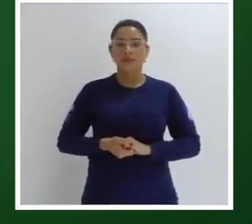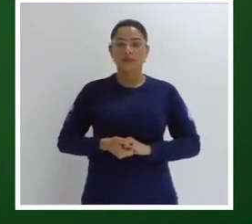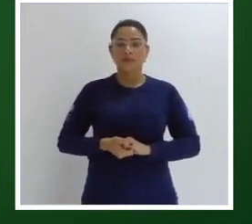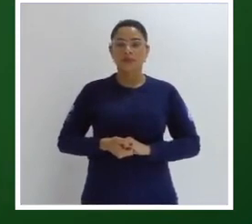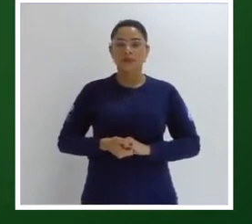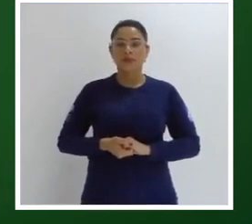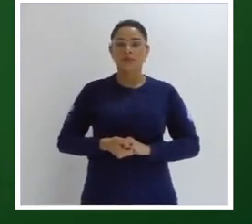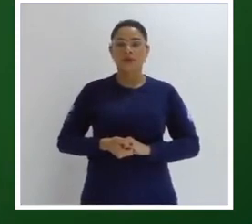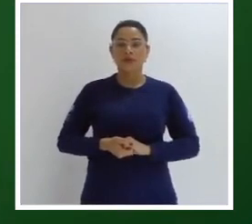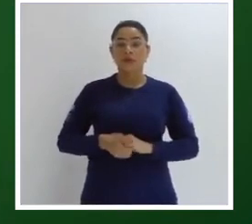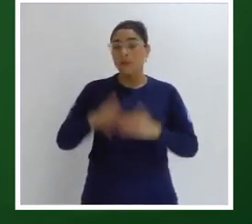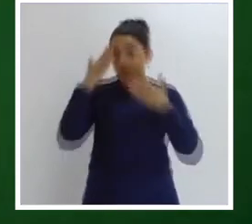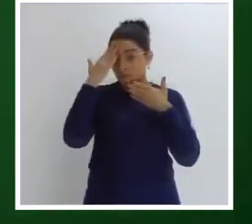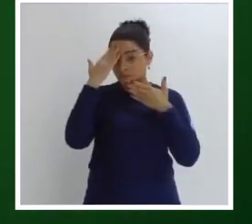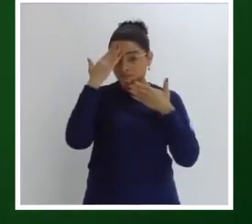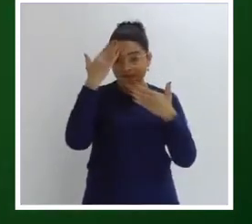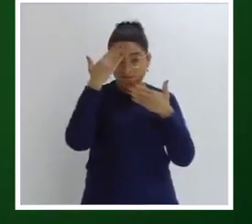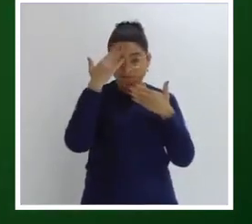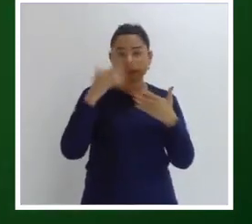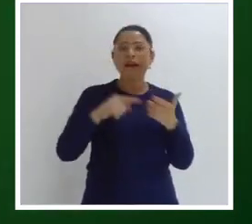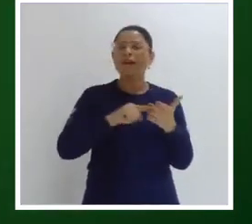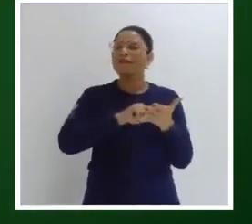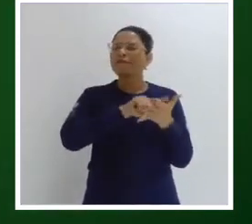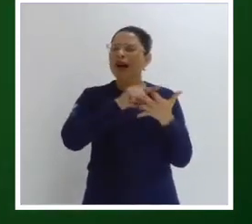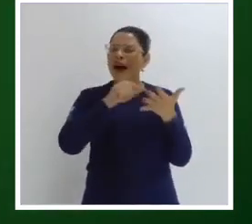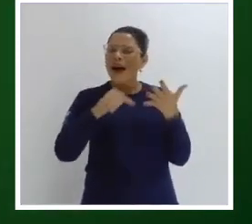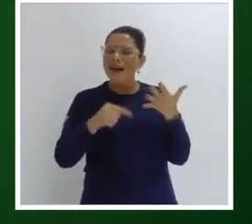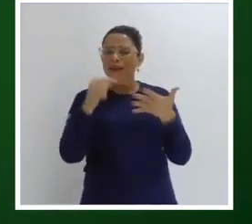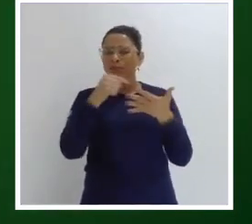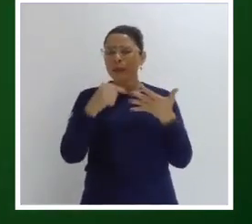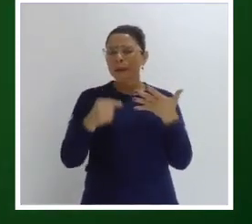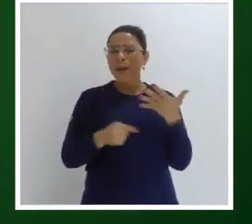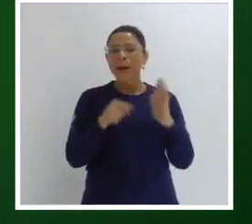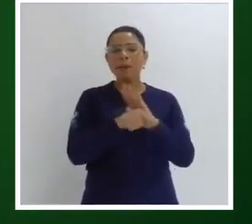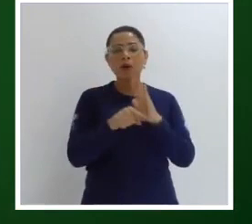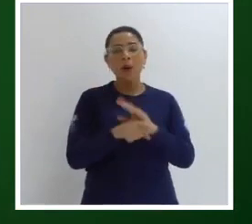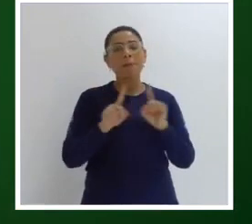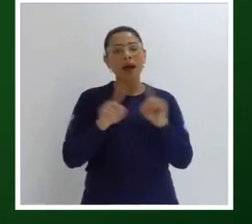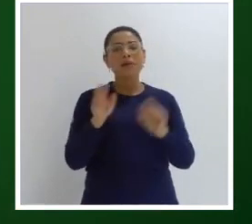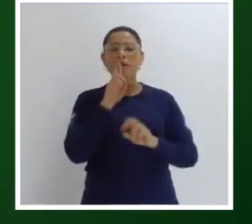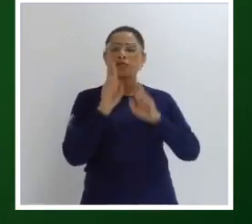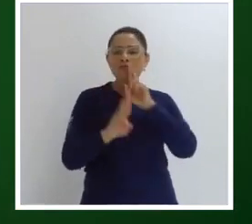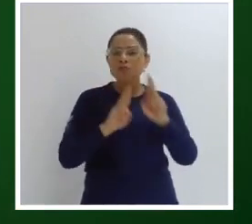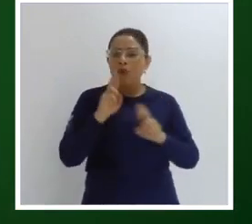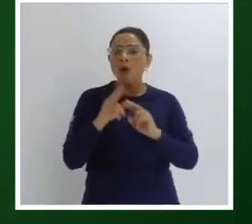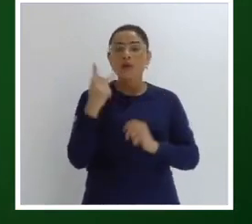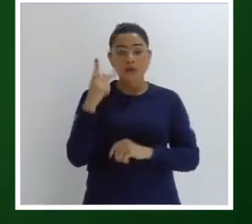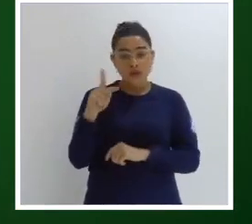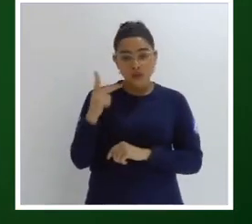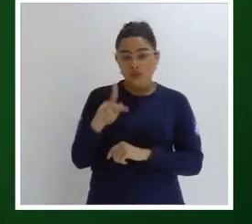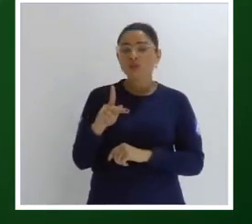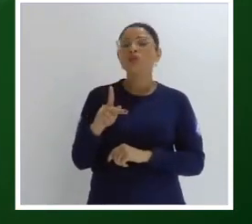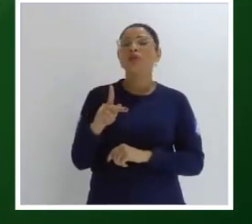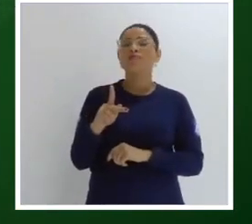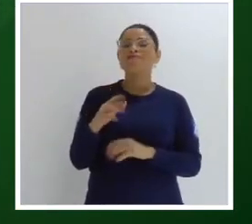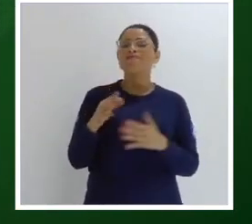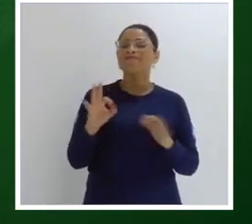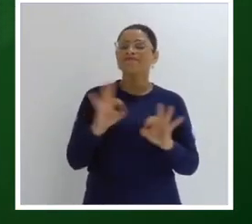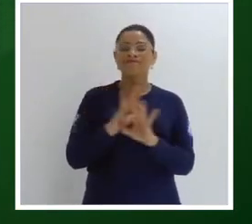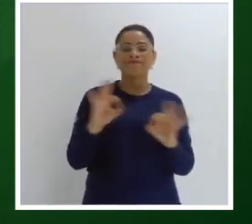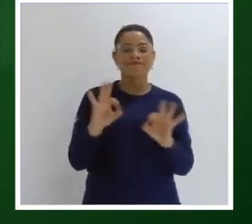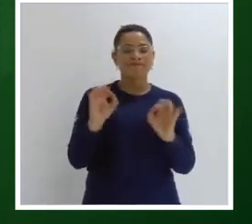Obrigado Olha tem muitas outras questões aqui mas você nas suas respostas muito muito